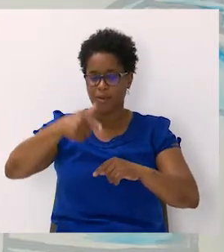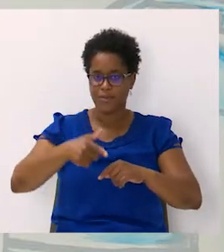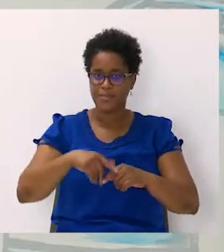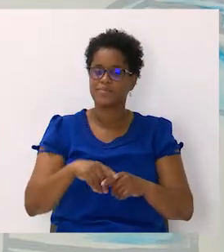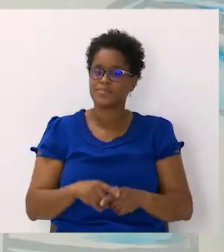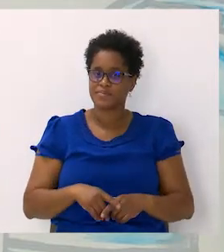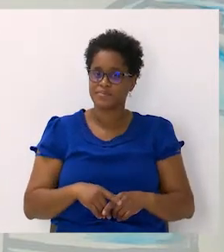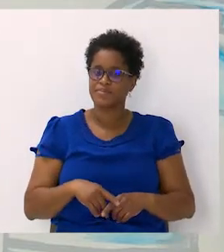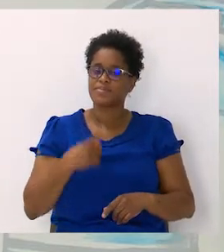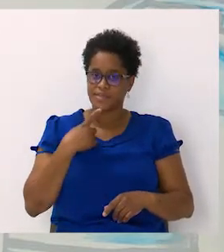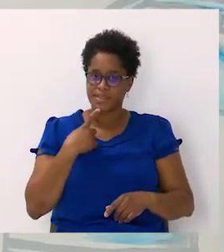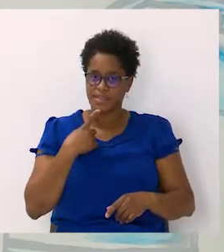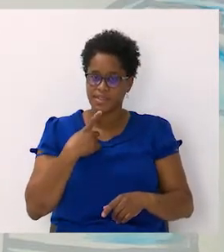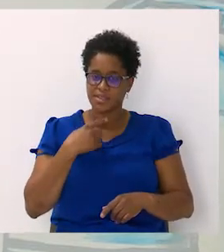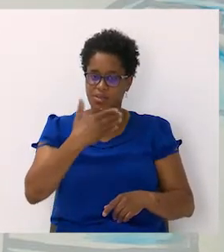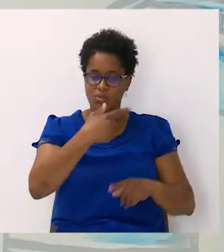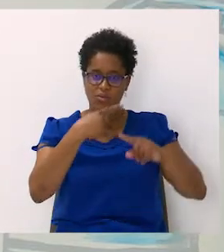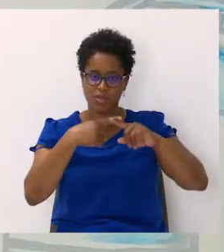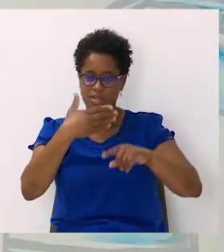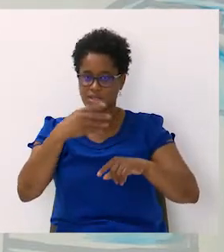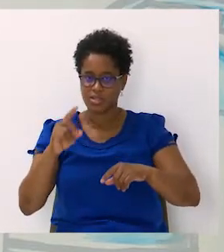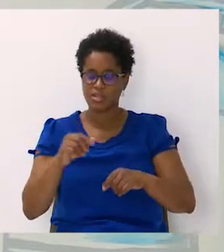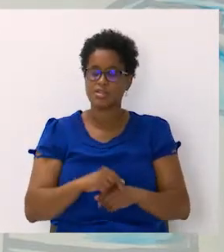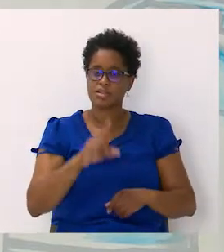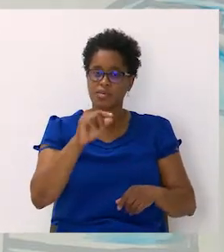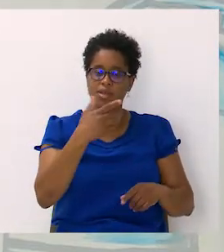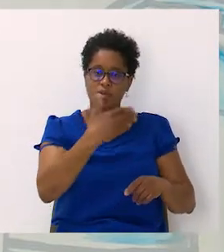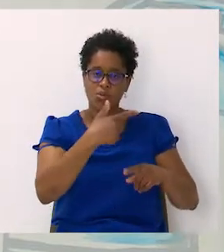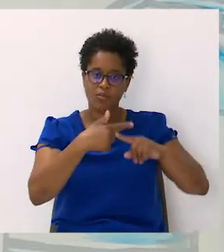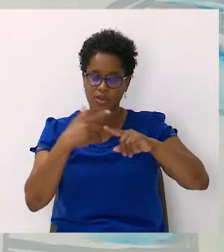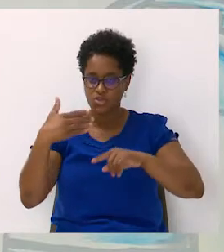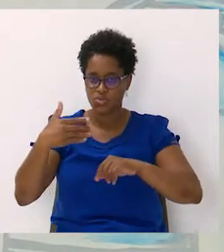primeiro, certo? 1 vezes 16 e 1 vezes 1.